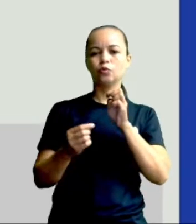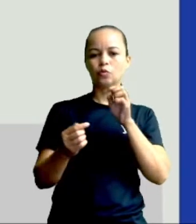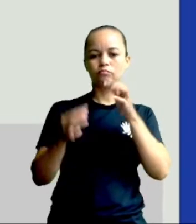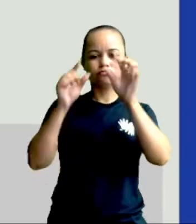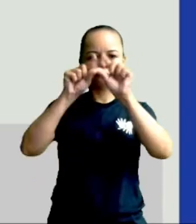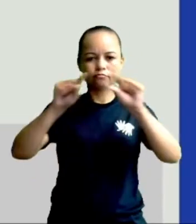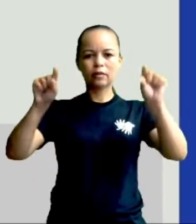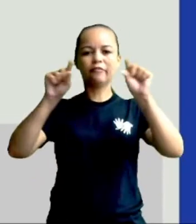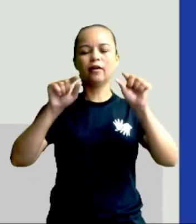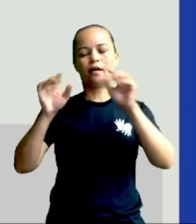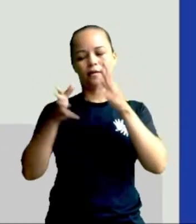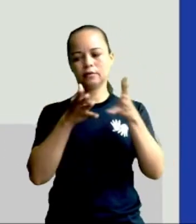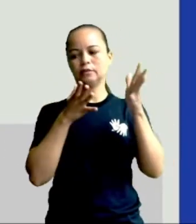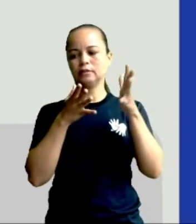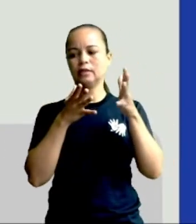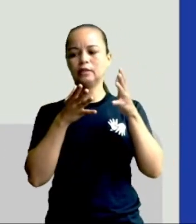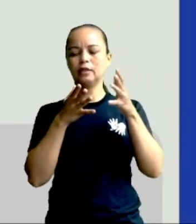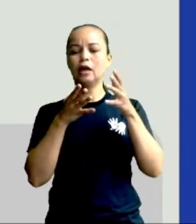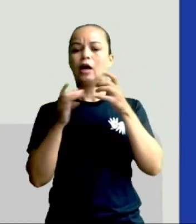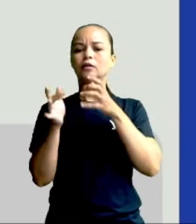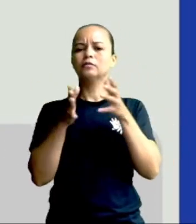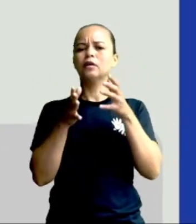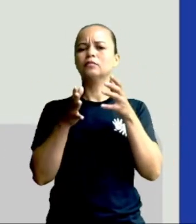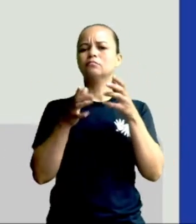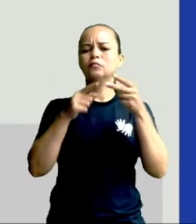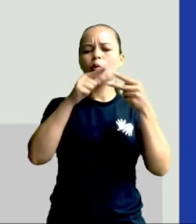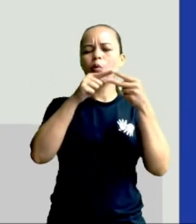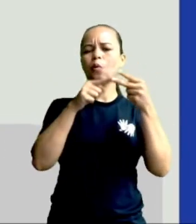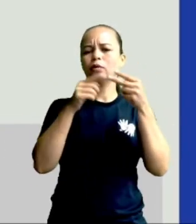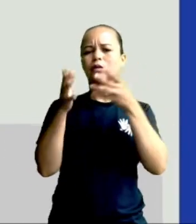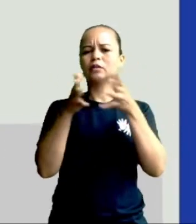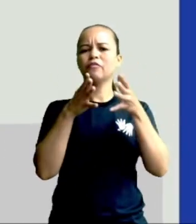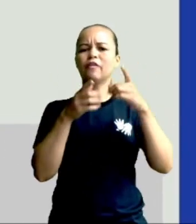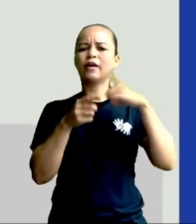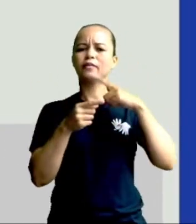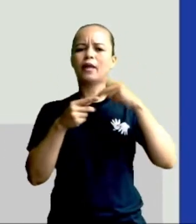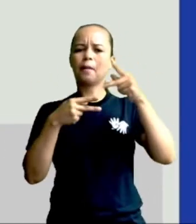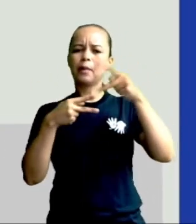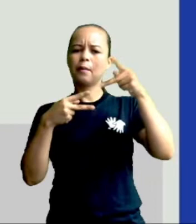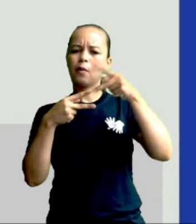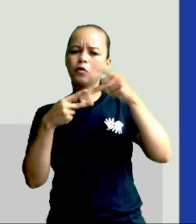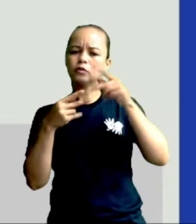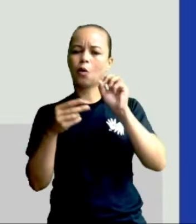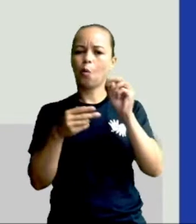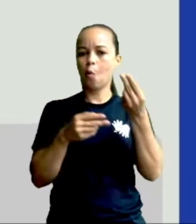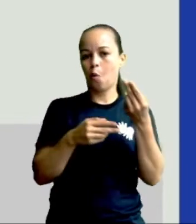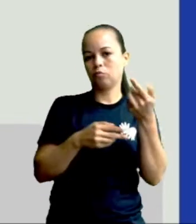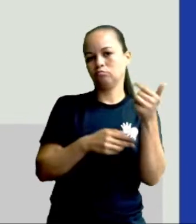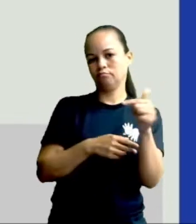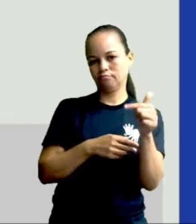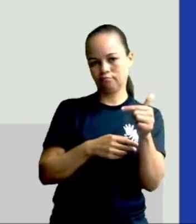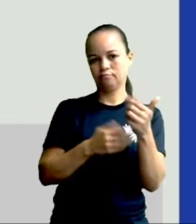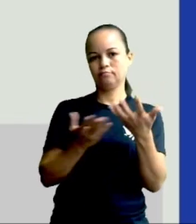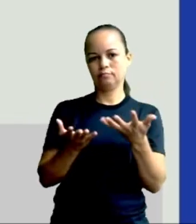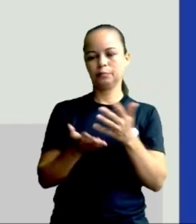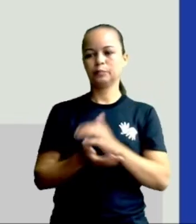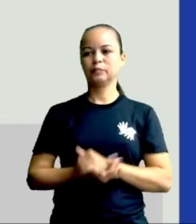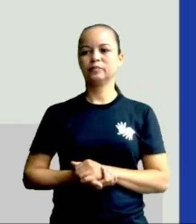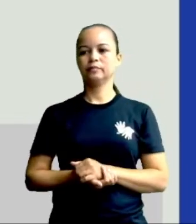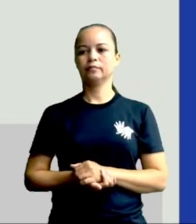objeto o complemento vai haver alguma preposição ou não